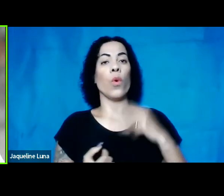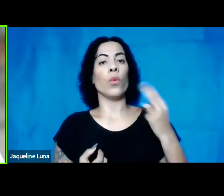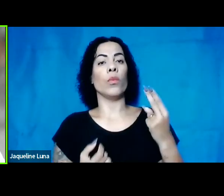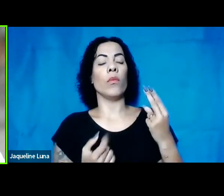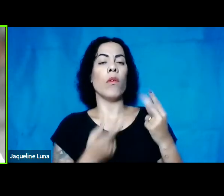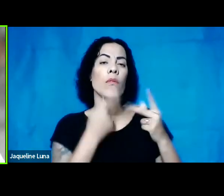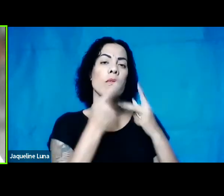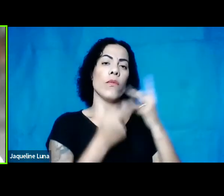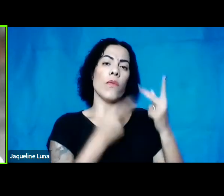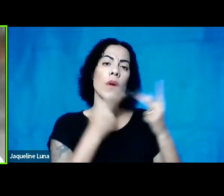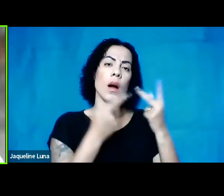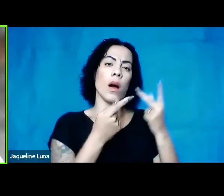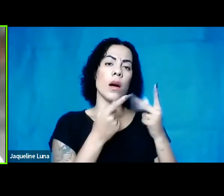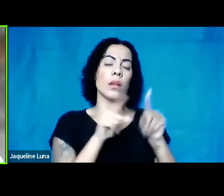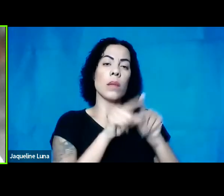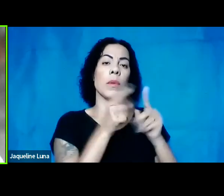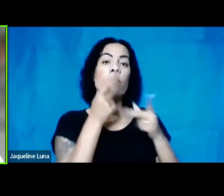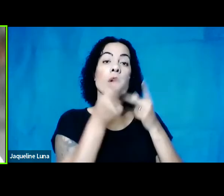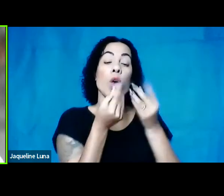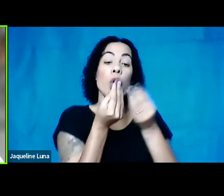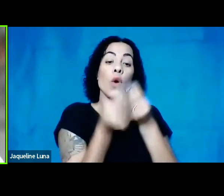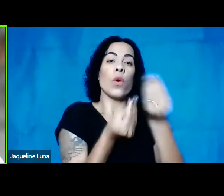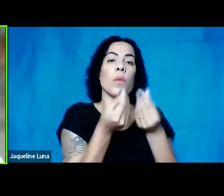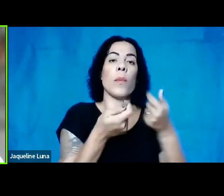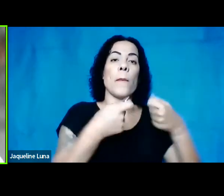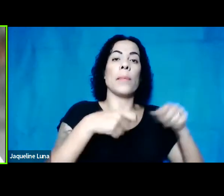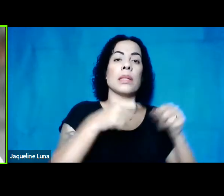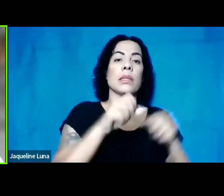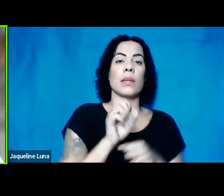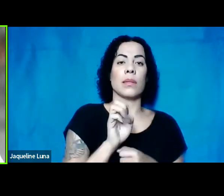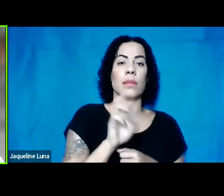comenta e diz como deveriam ser as políticas de saúde, né?